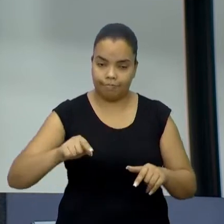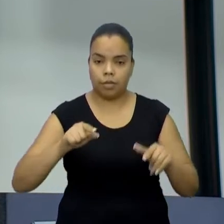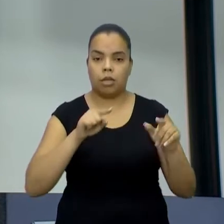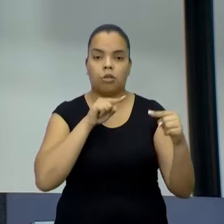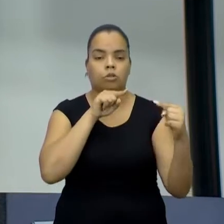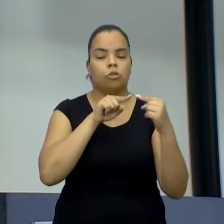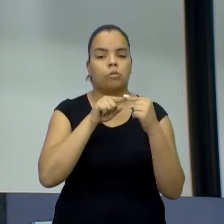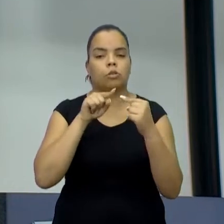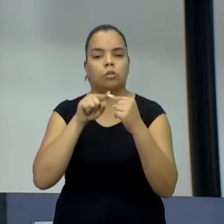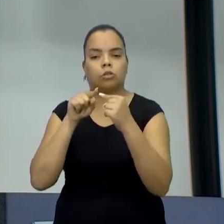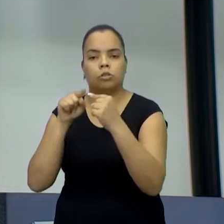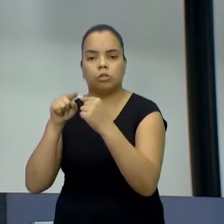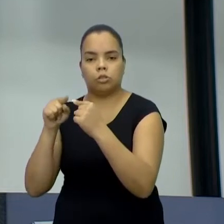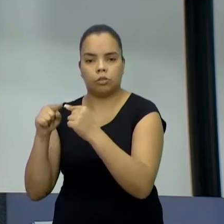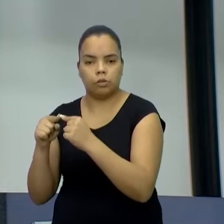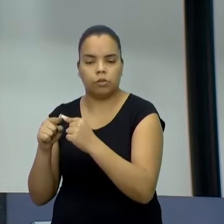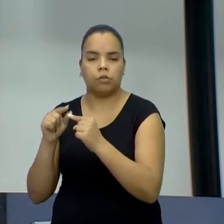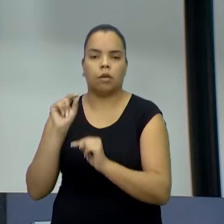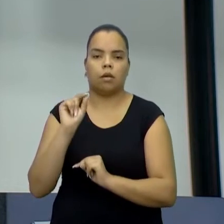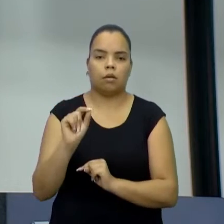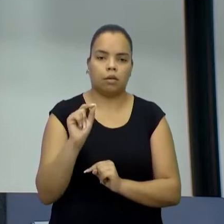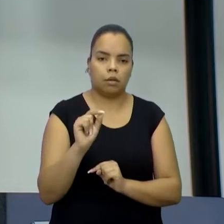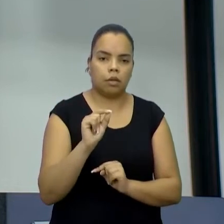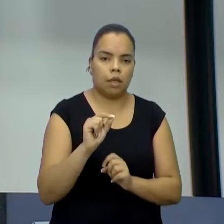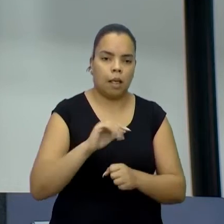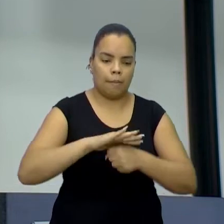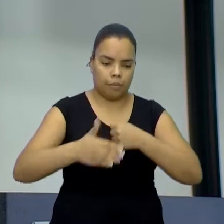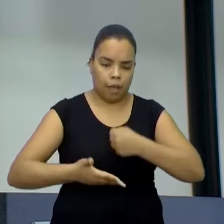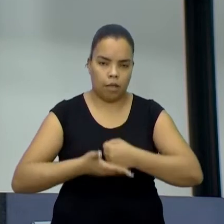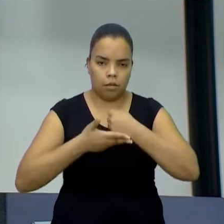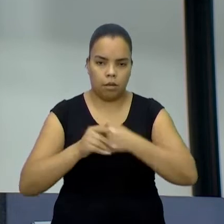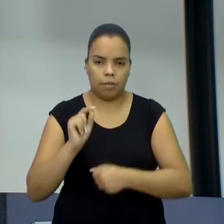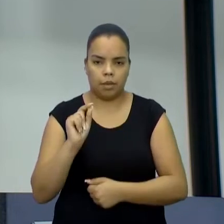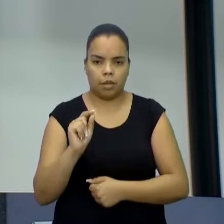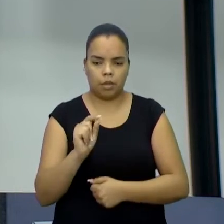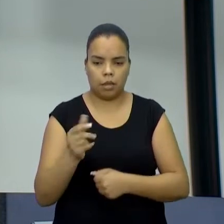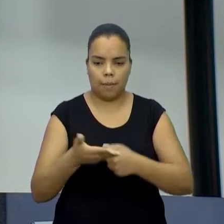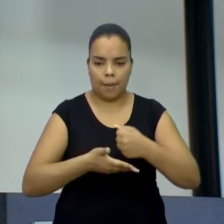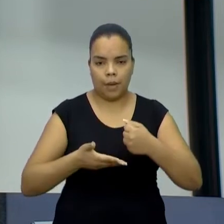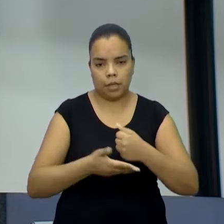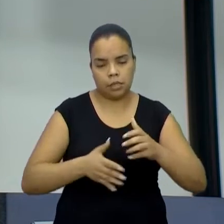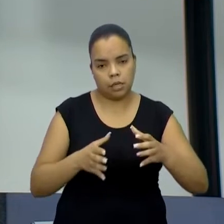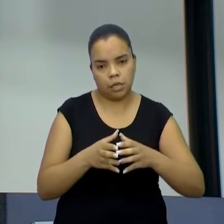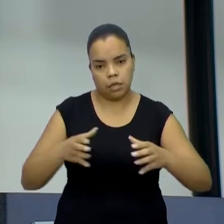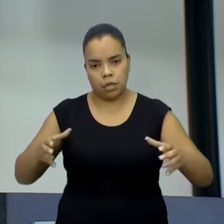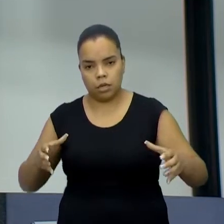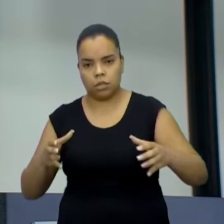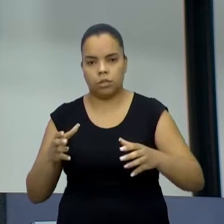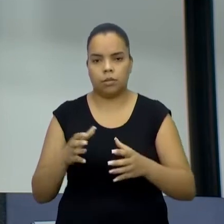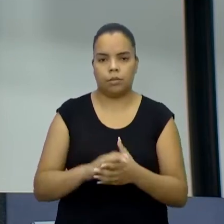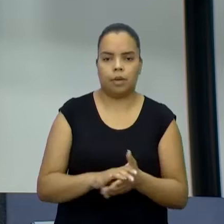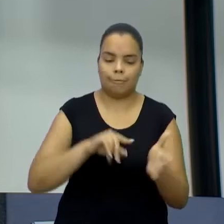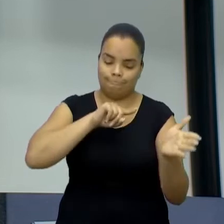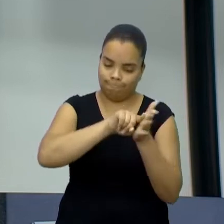objetivos do desenvolvimento sustentável nos deu uma base muito grande para grandes investigações